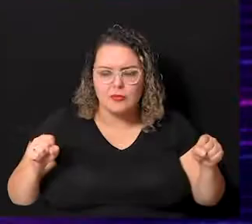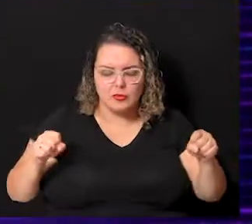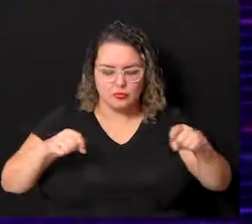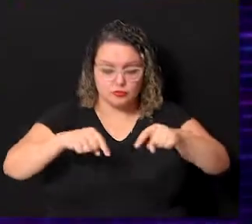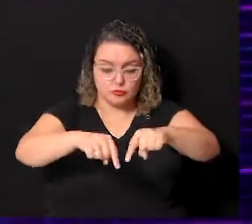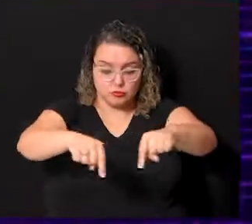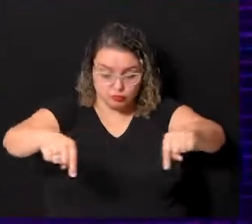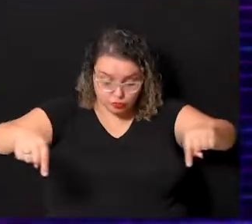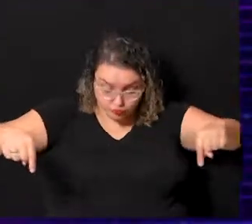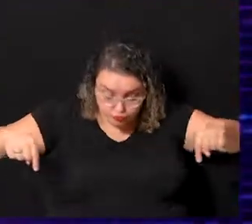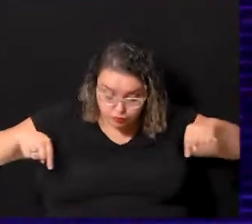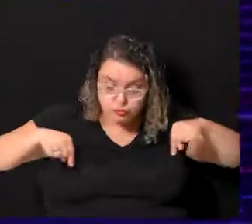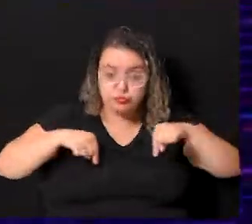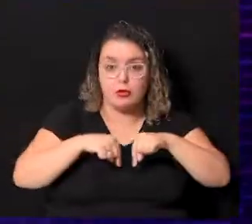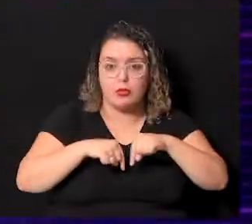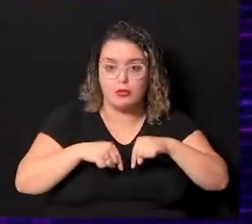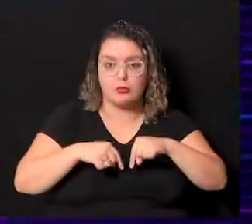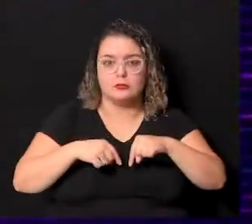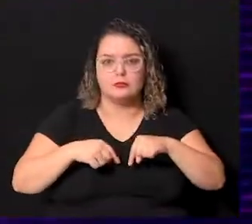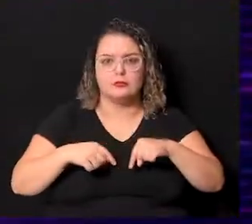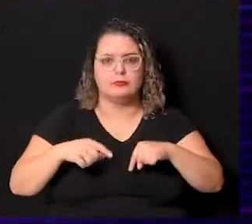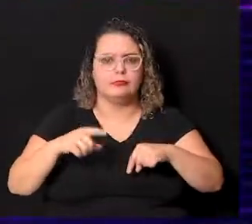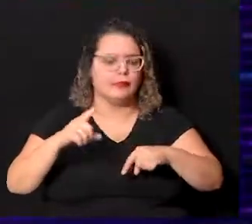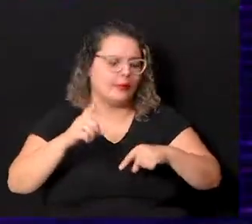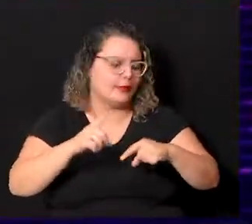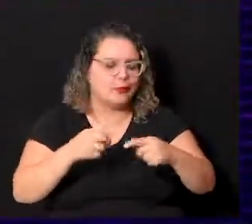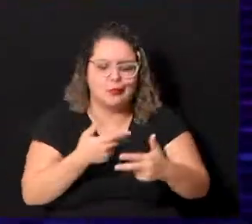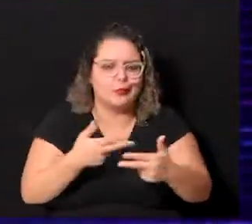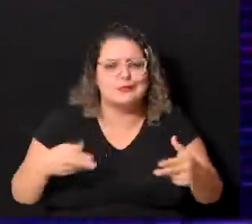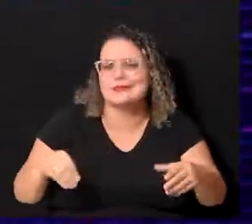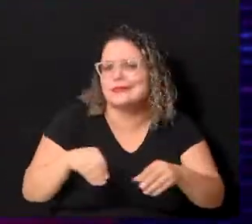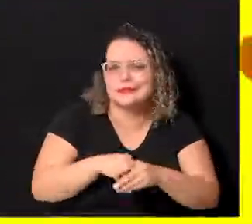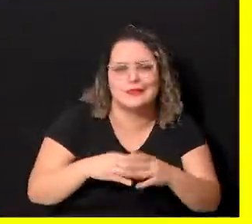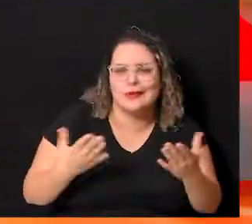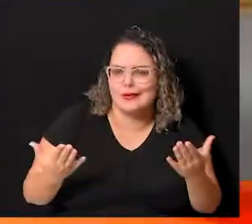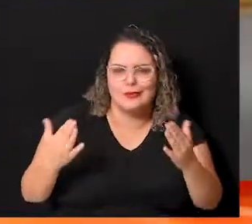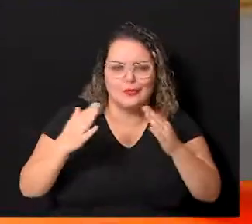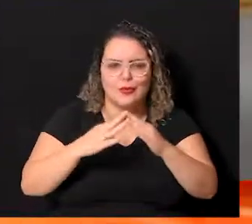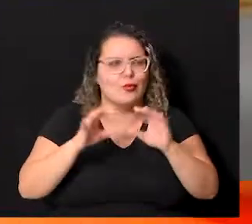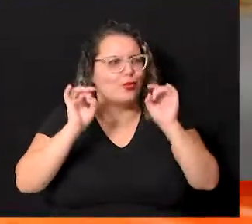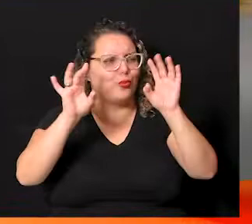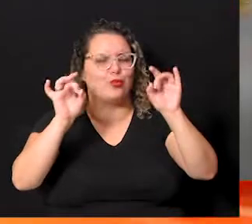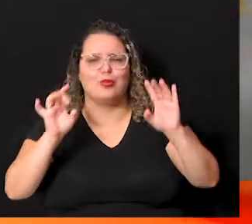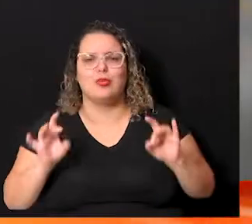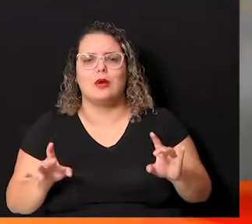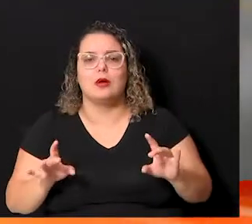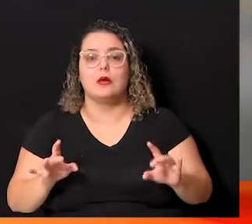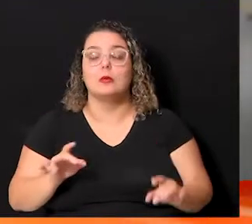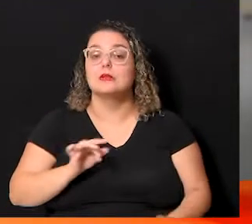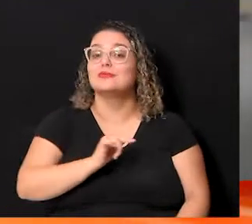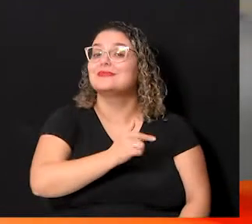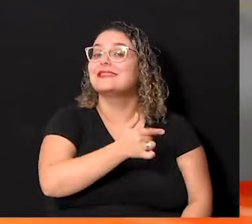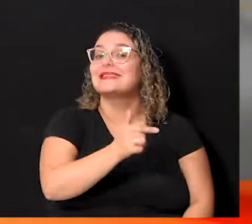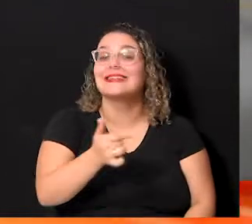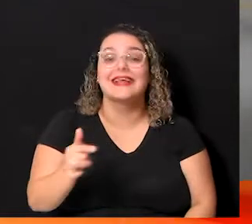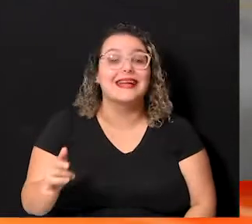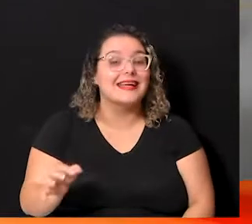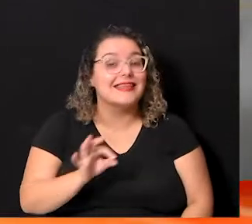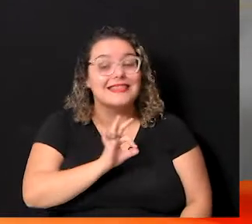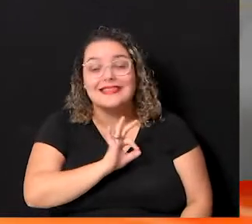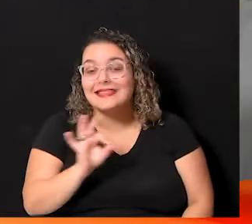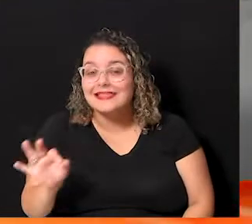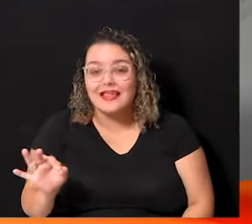quarteirão inteiro, e nessa casa tem móveis, tapetes, papel de parede, tudo muito luxuoso, mas não tem mais nada, não tem